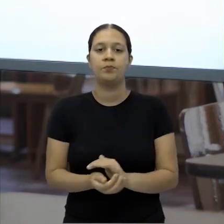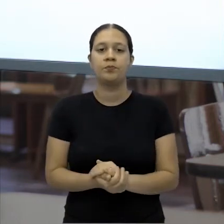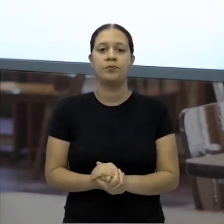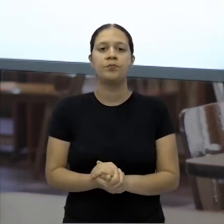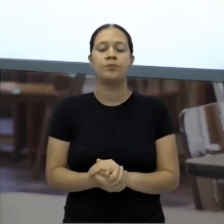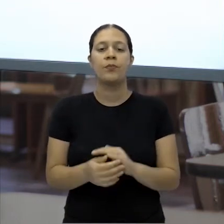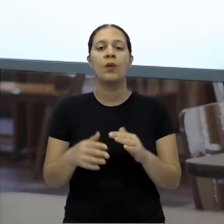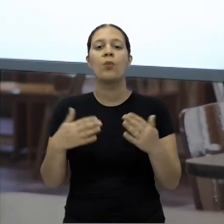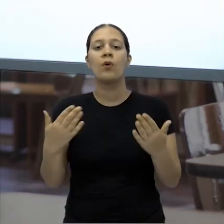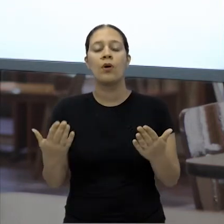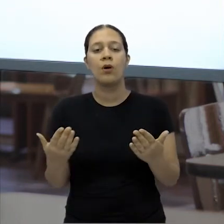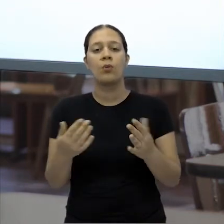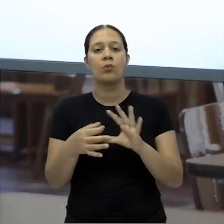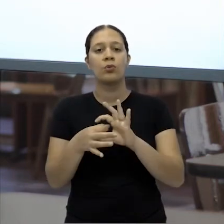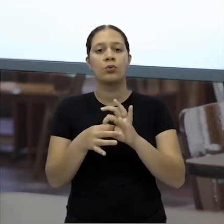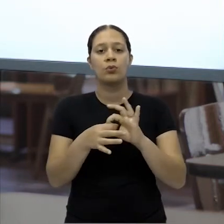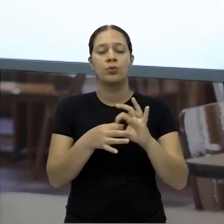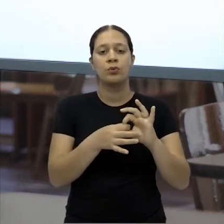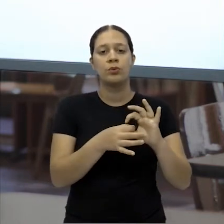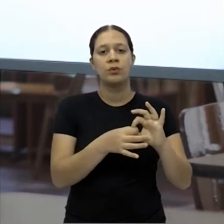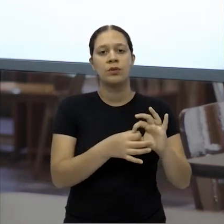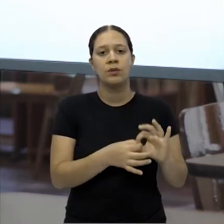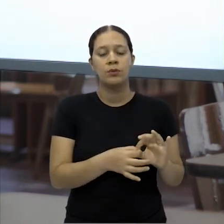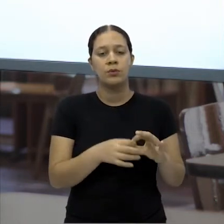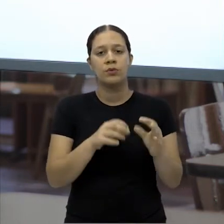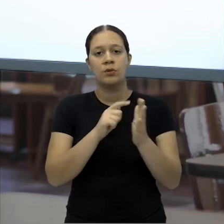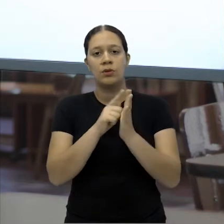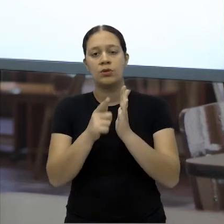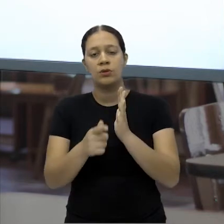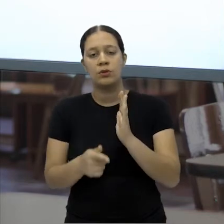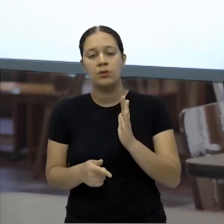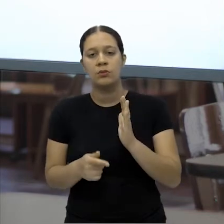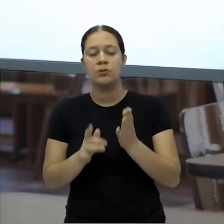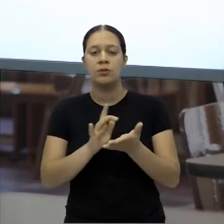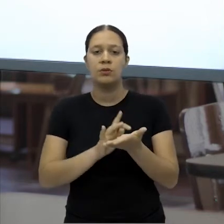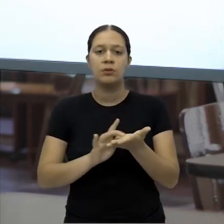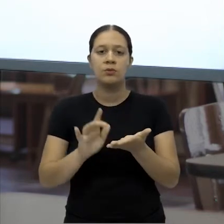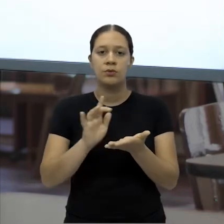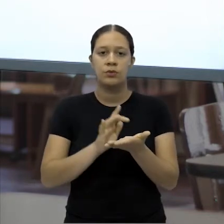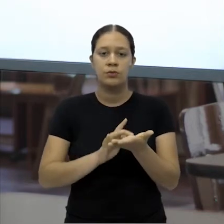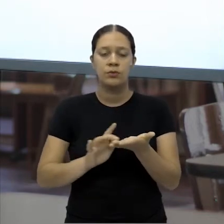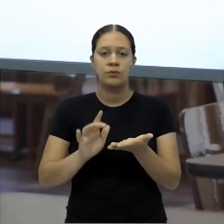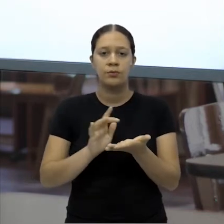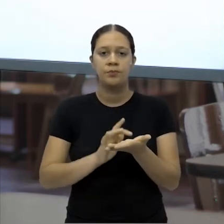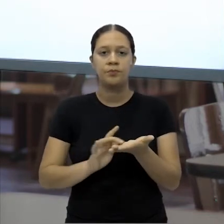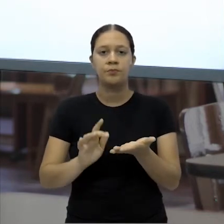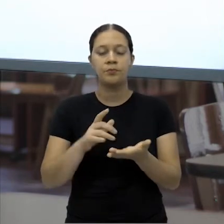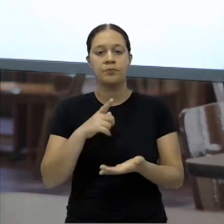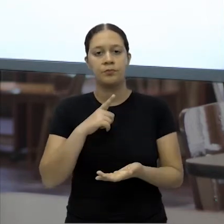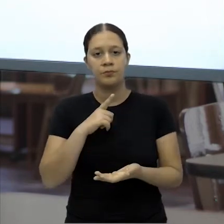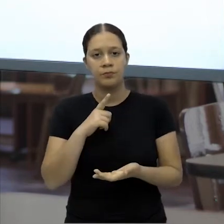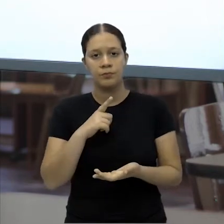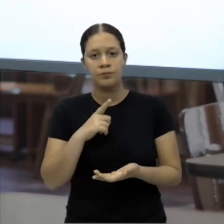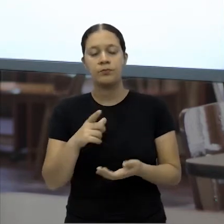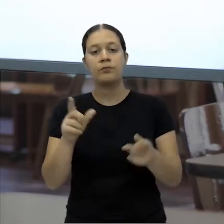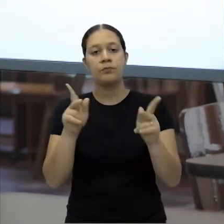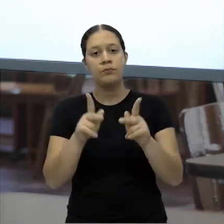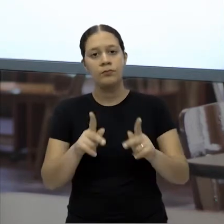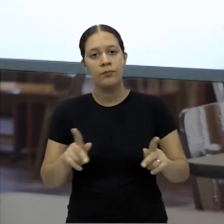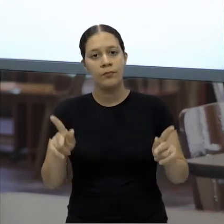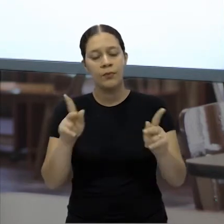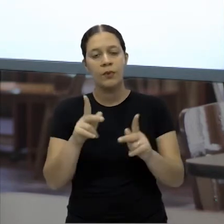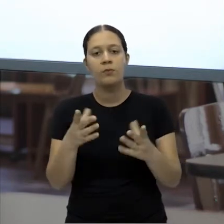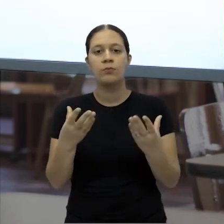linguística. Quando um texto como esse, que fala sobre gêneros digitais, vem ao público, ele